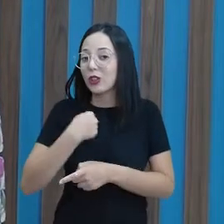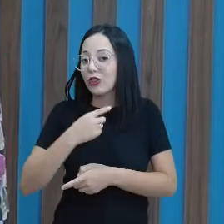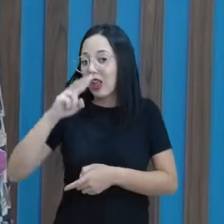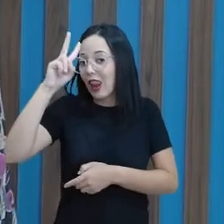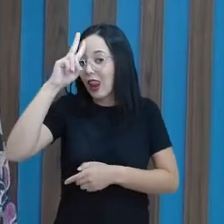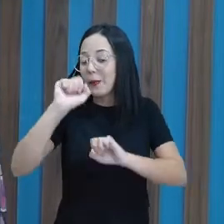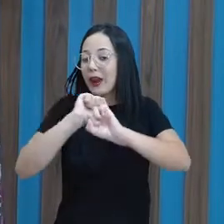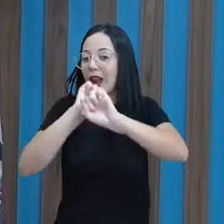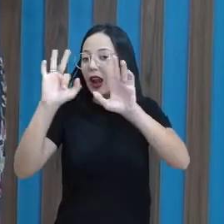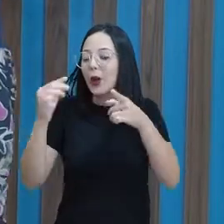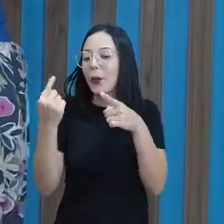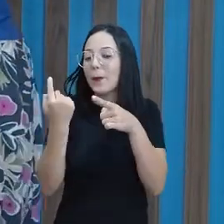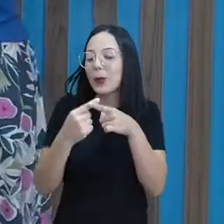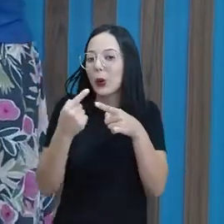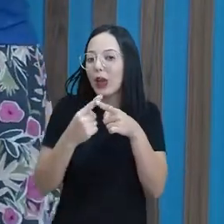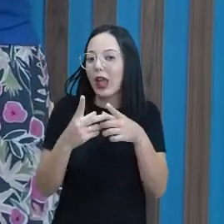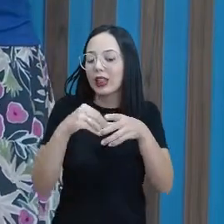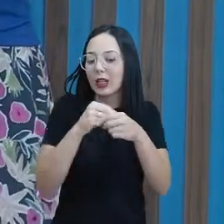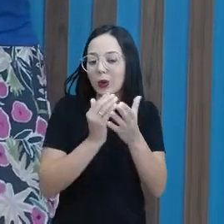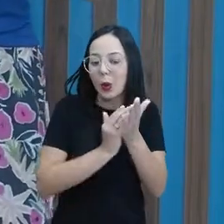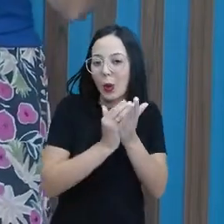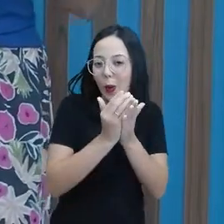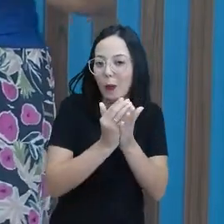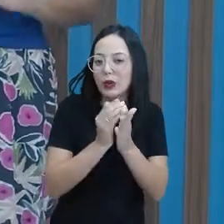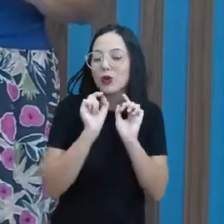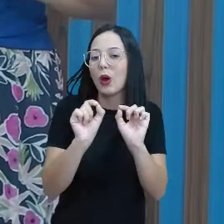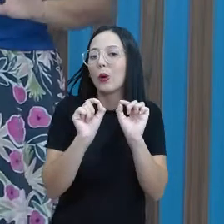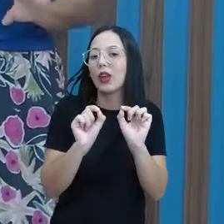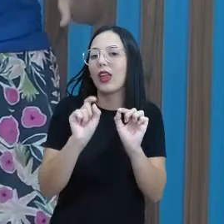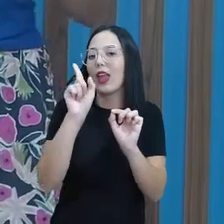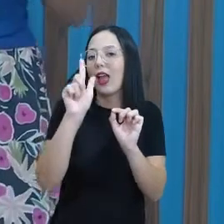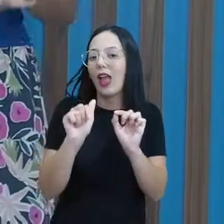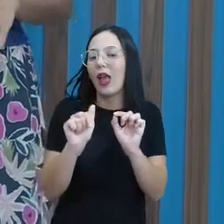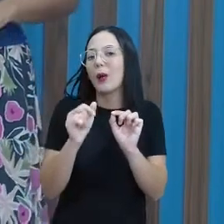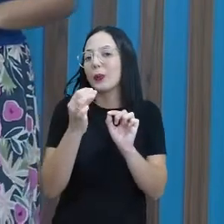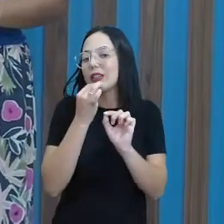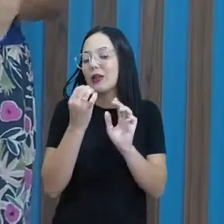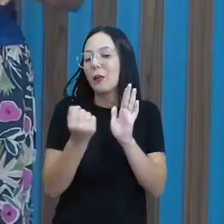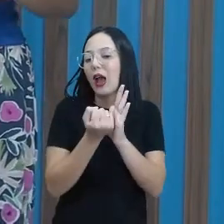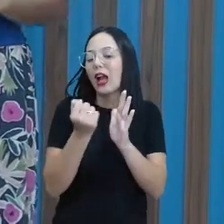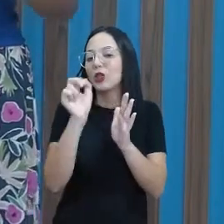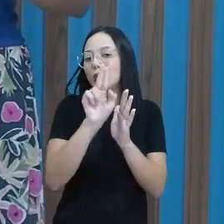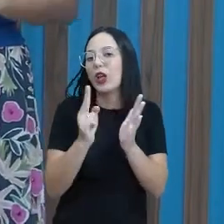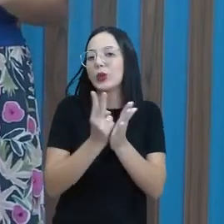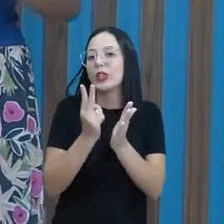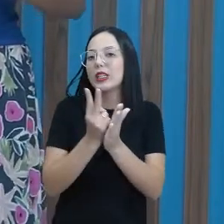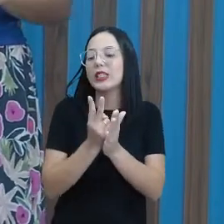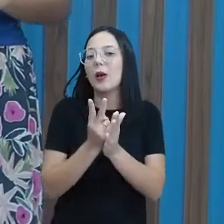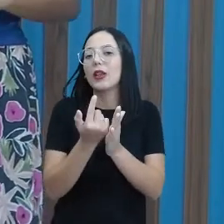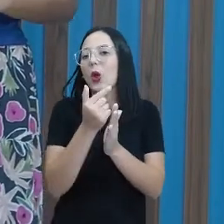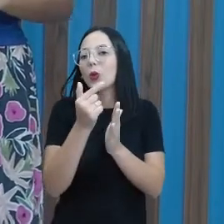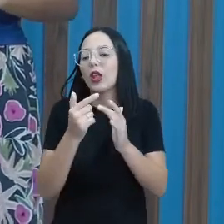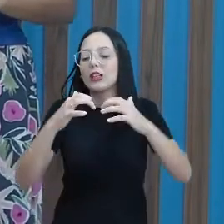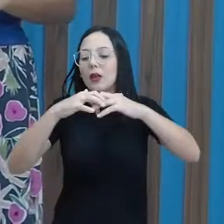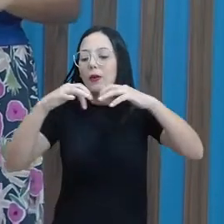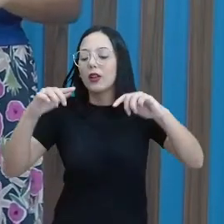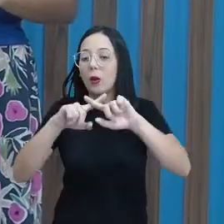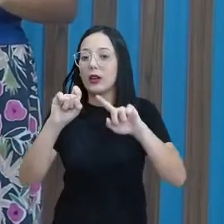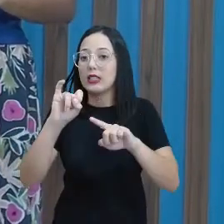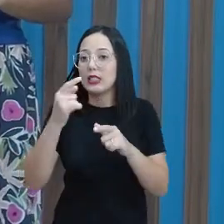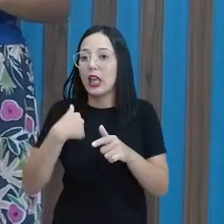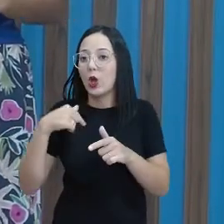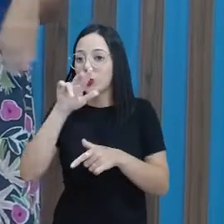aqui. O porquê no comecinho, ele é o quê? Ele é marcado sem o acento e separado. Mas se eu